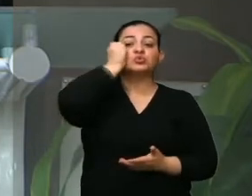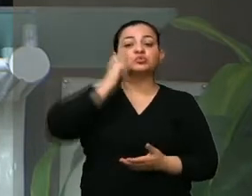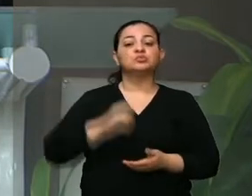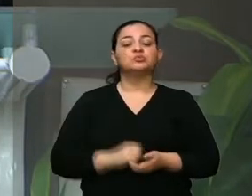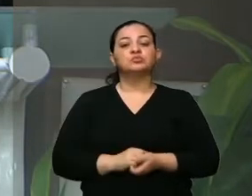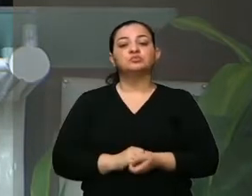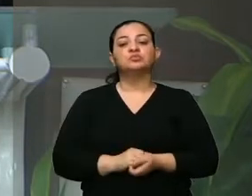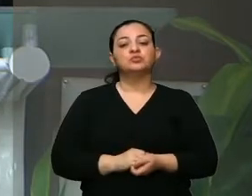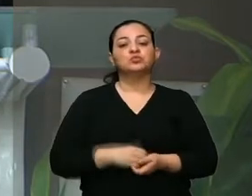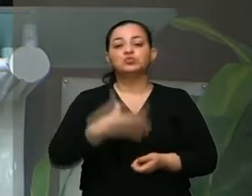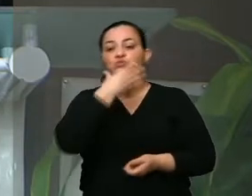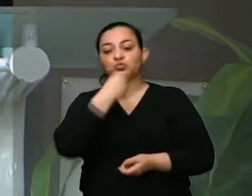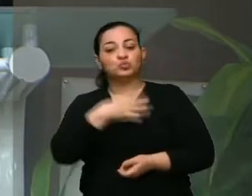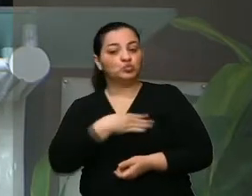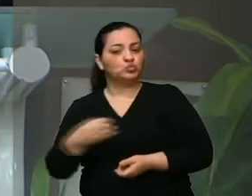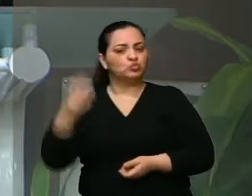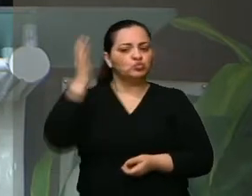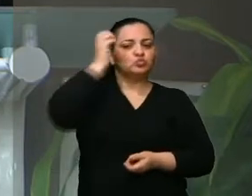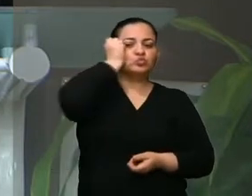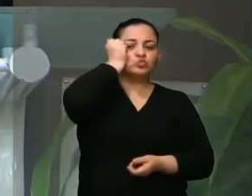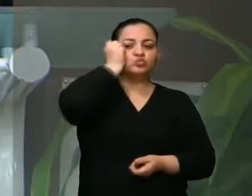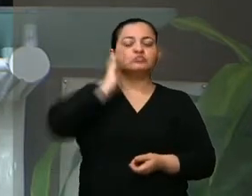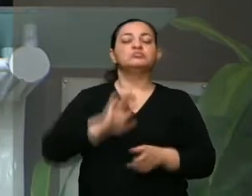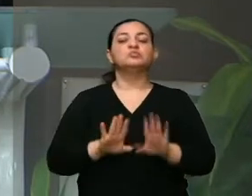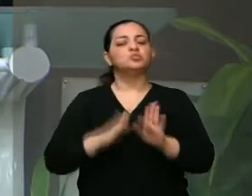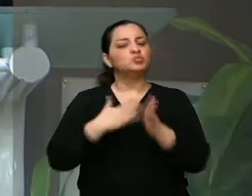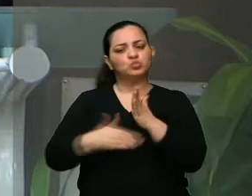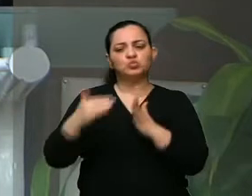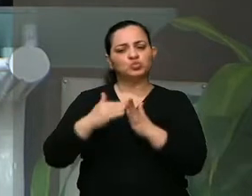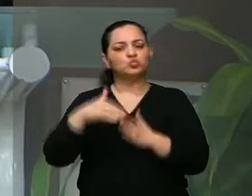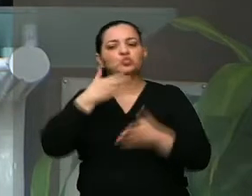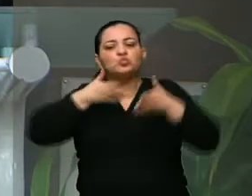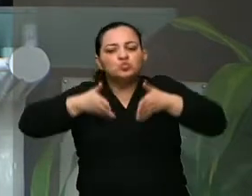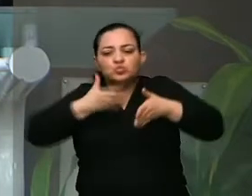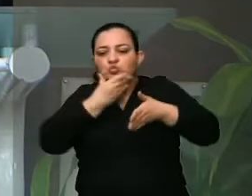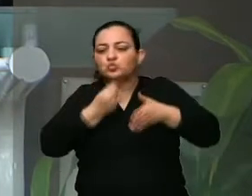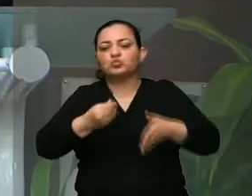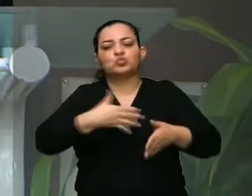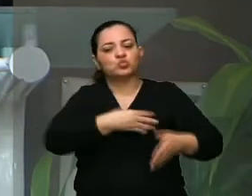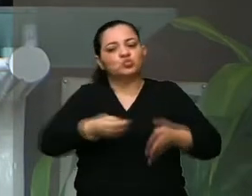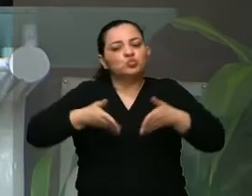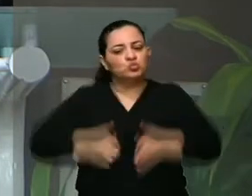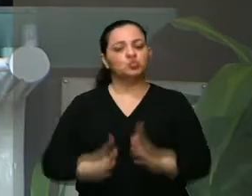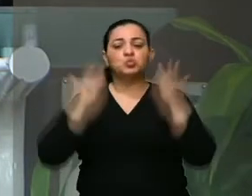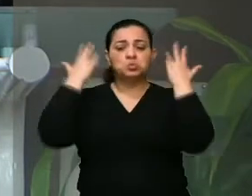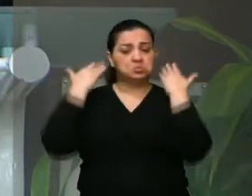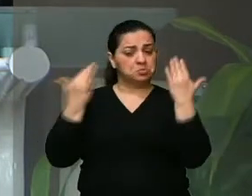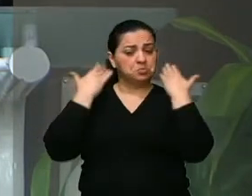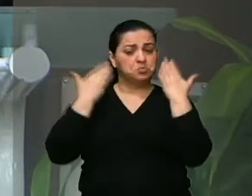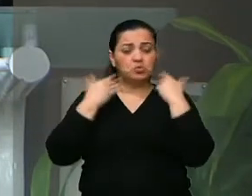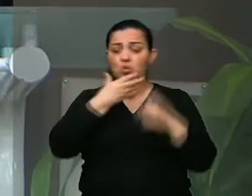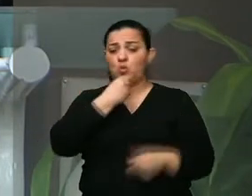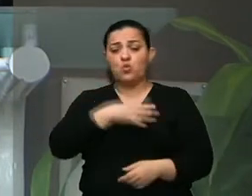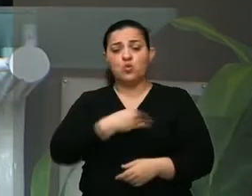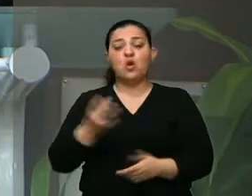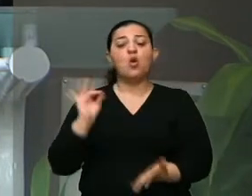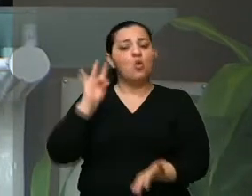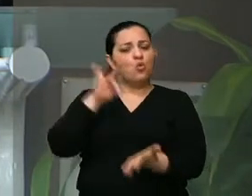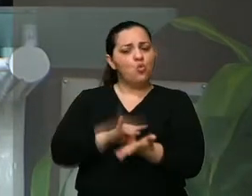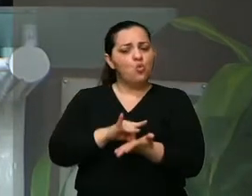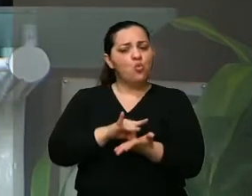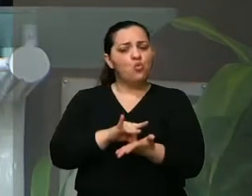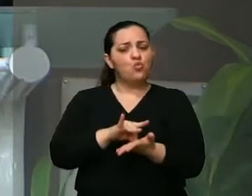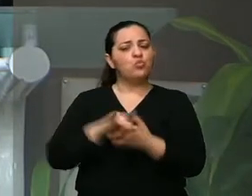do filho todo filho quando nasce naturalmente a filho mas ele só seria o